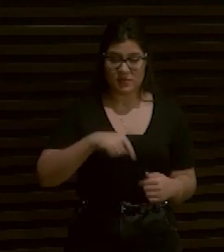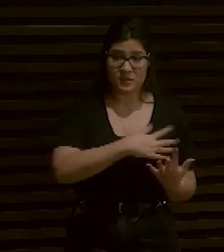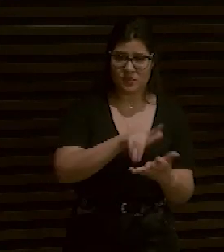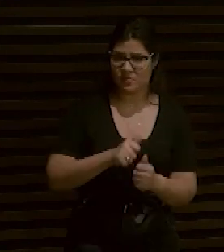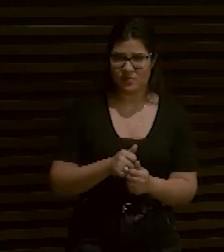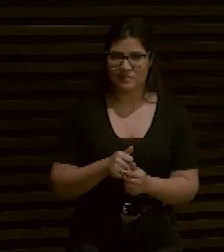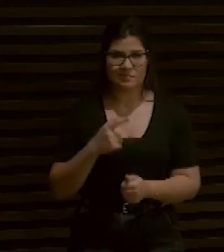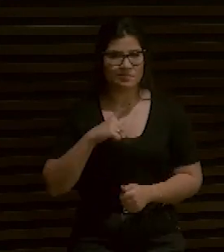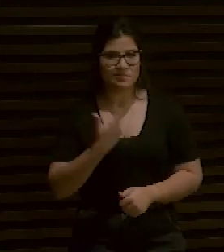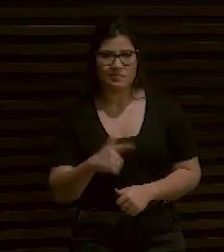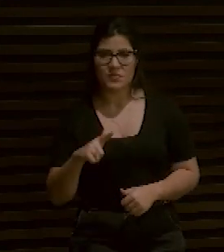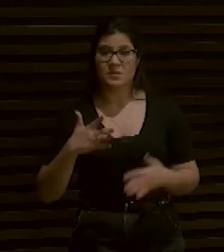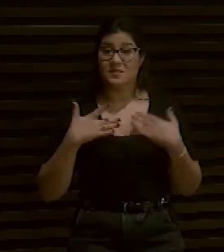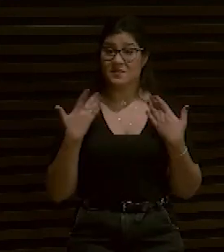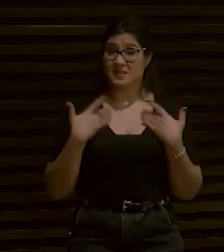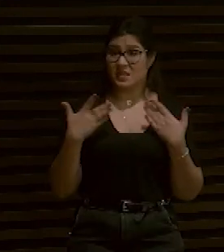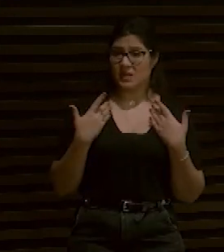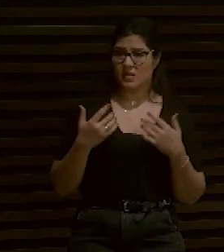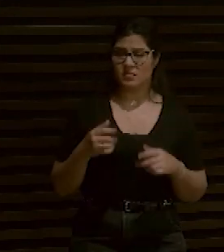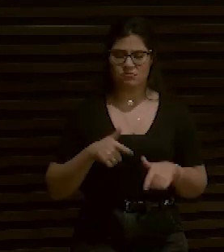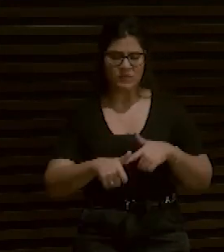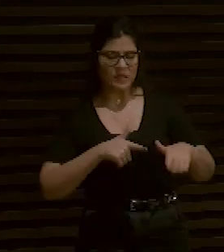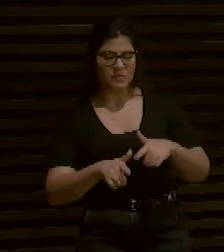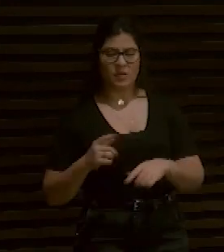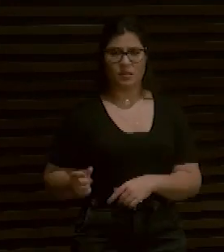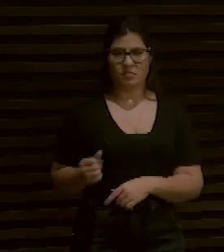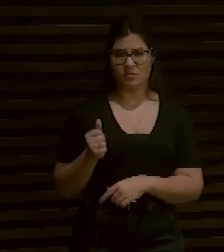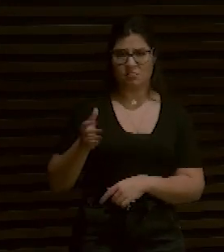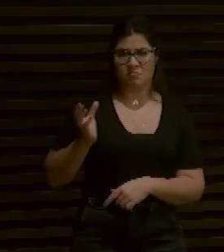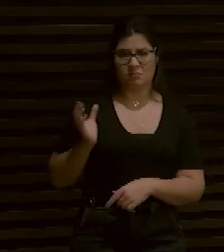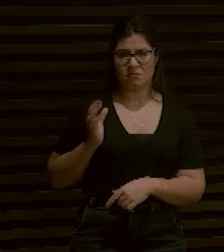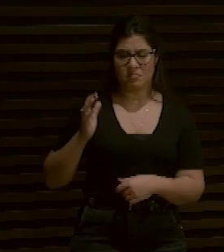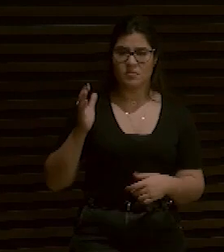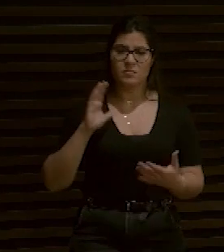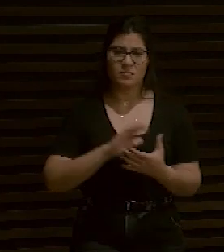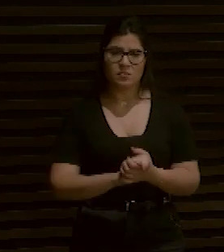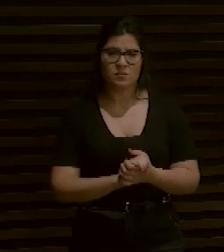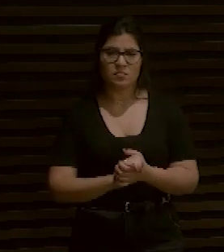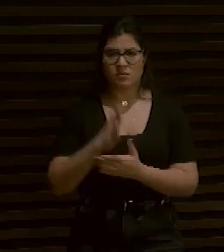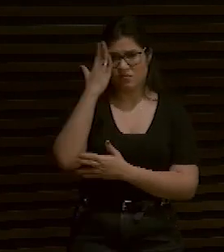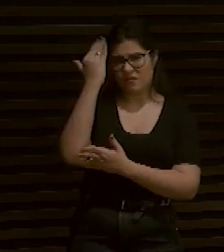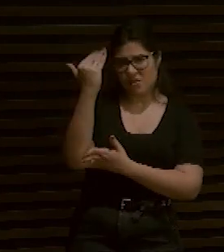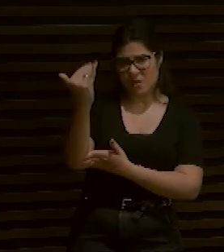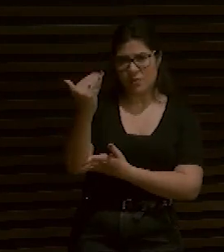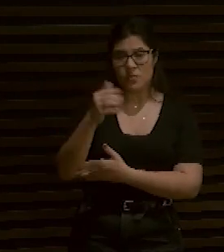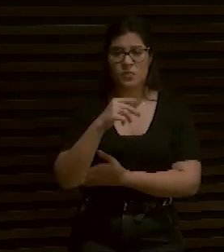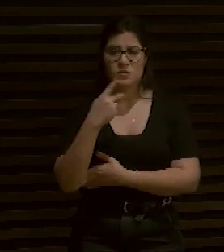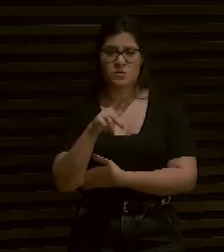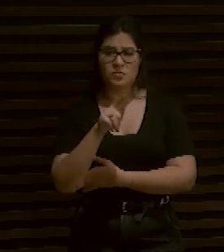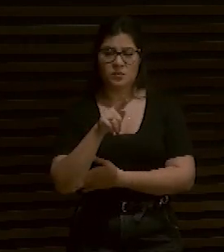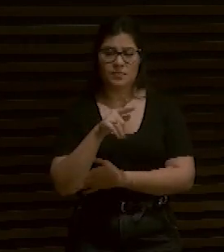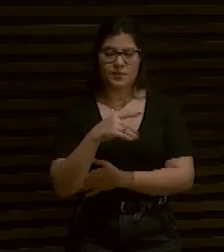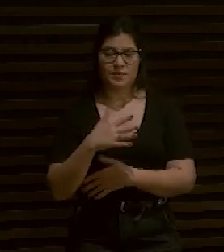a satisfação. O dinheiro, o trabalho, o namoro, um casamento, a fama. A tua satisfação, meu